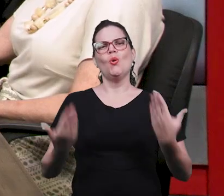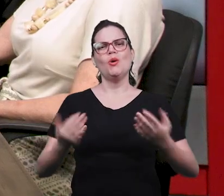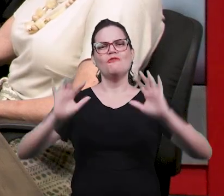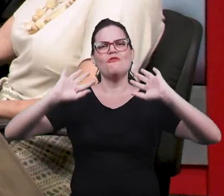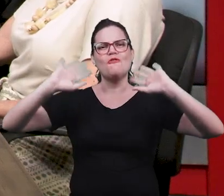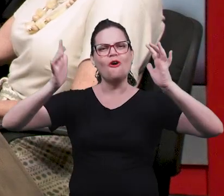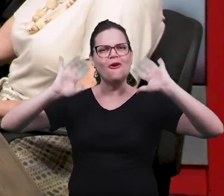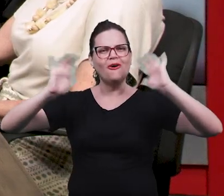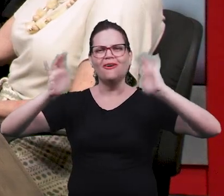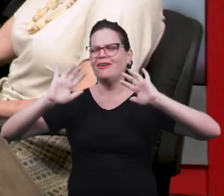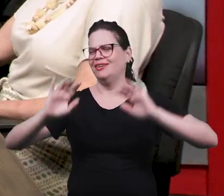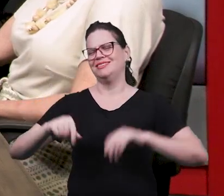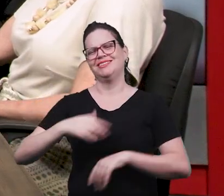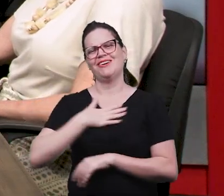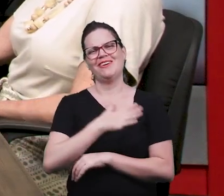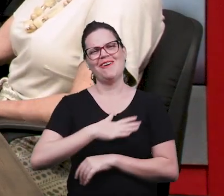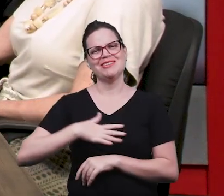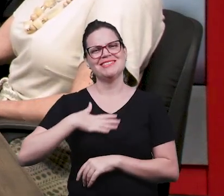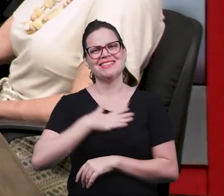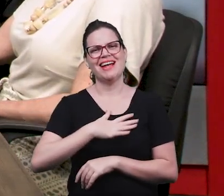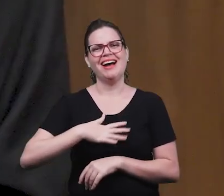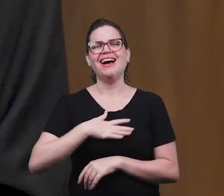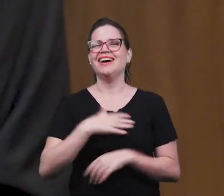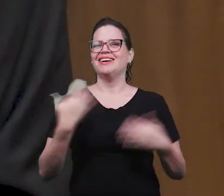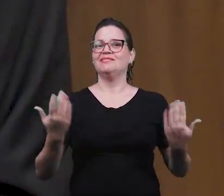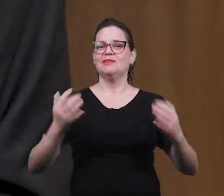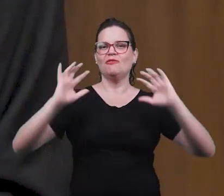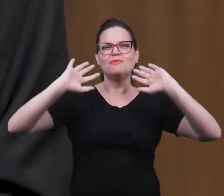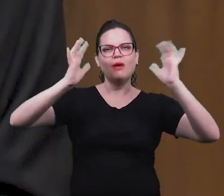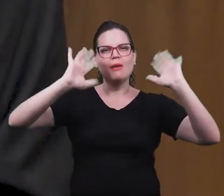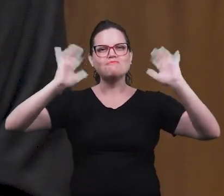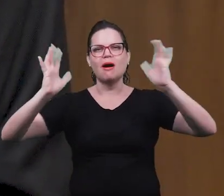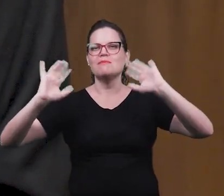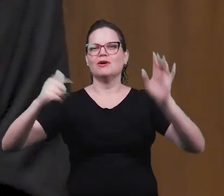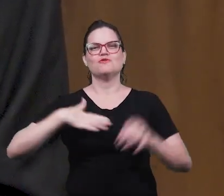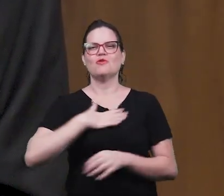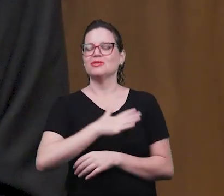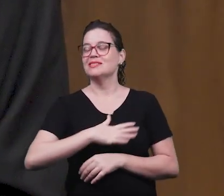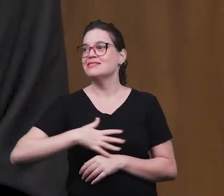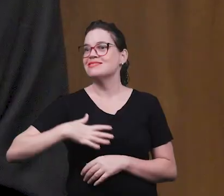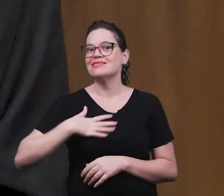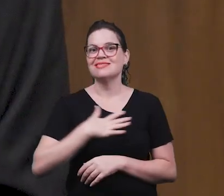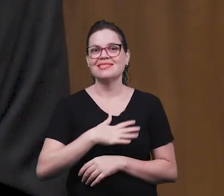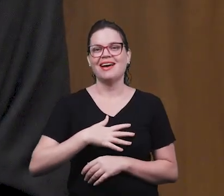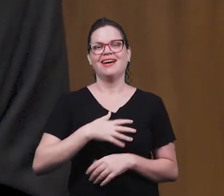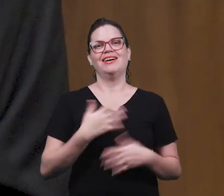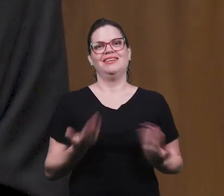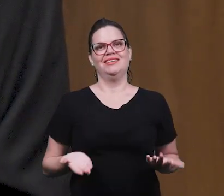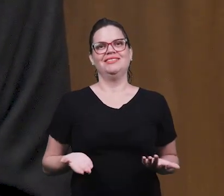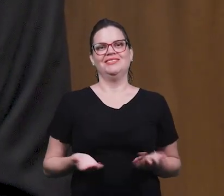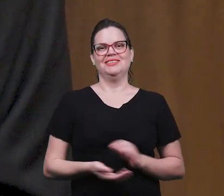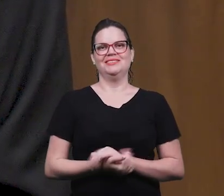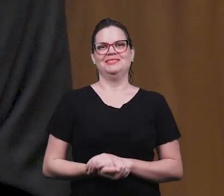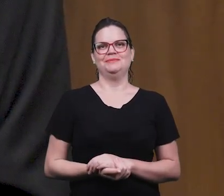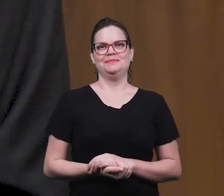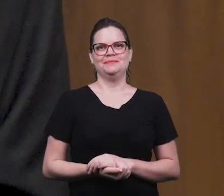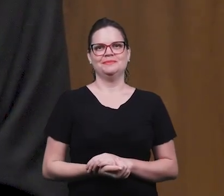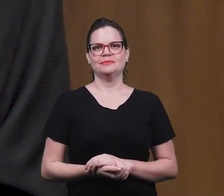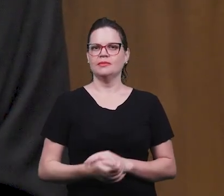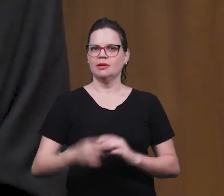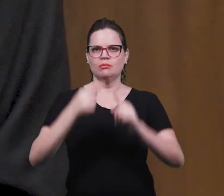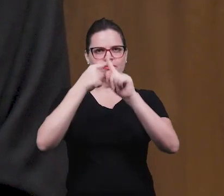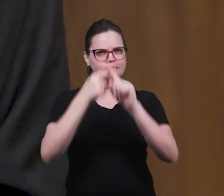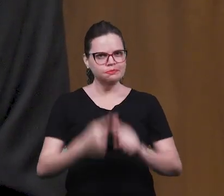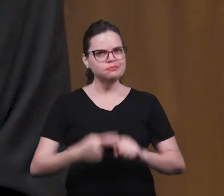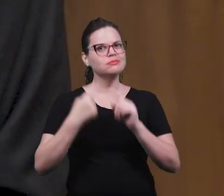voleibol, desde pequeno, né, desde os primeiros anos no colégio militar, eu já comecei lá com meus 11 anos de idade jogando voleibol